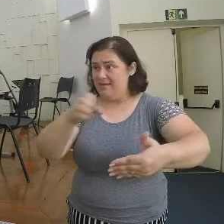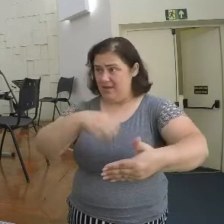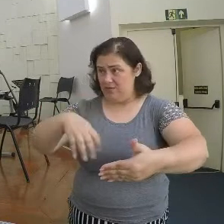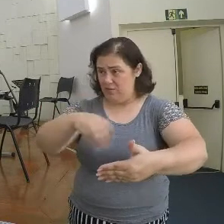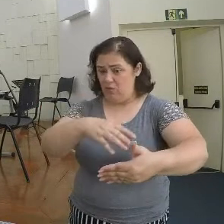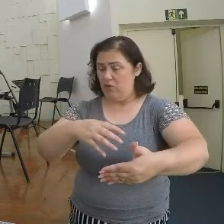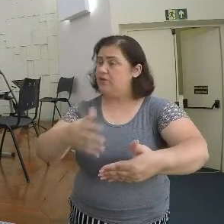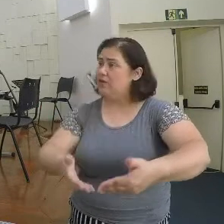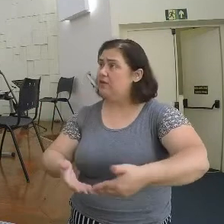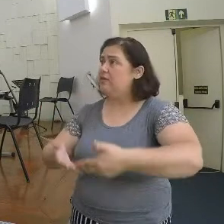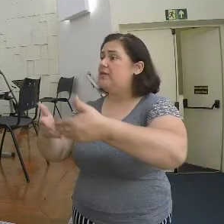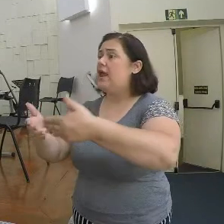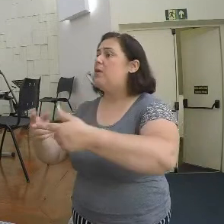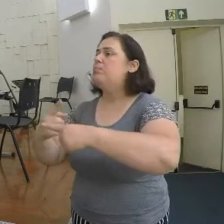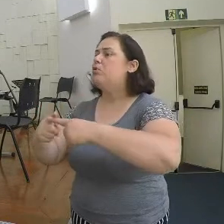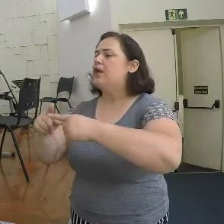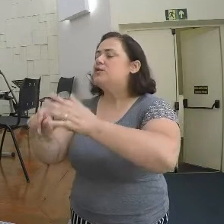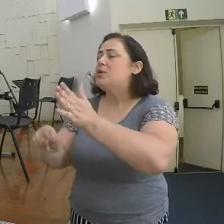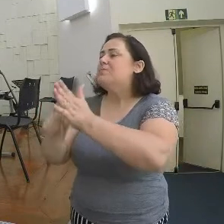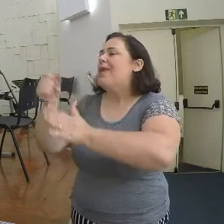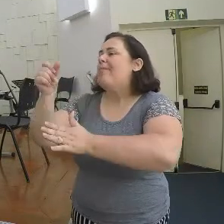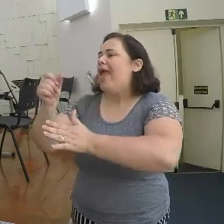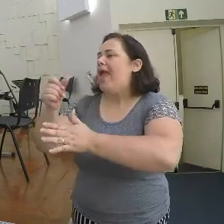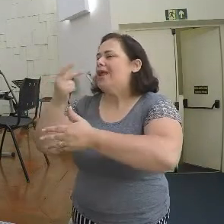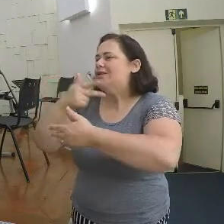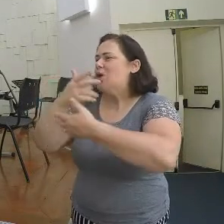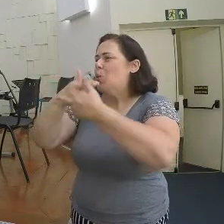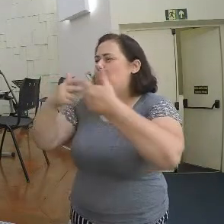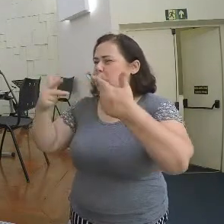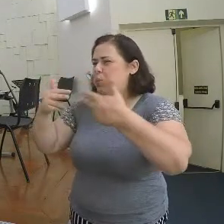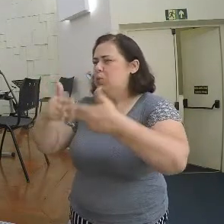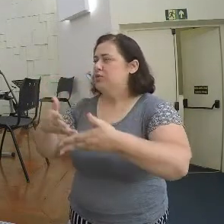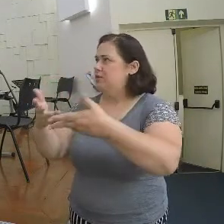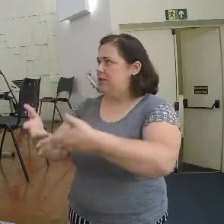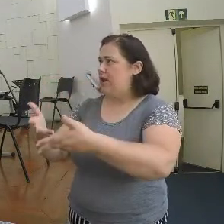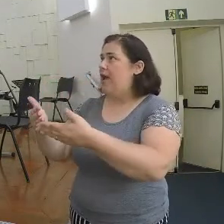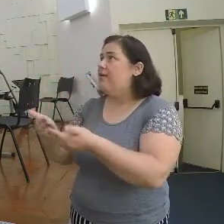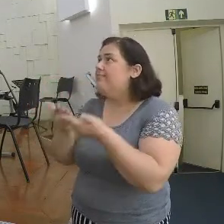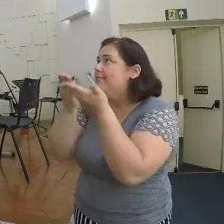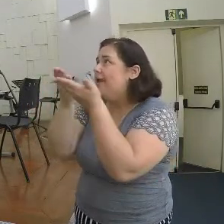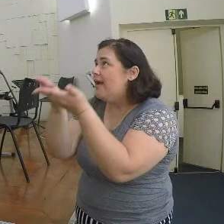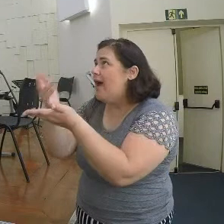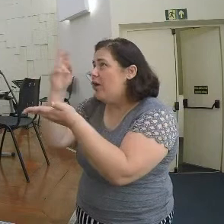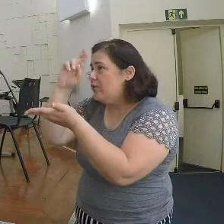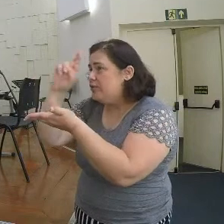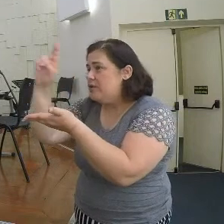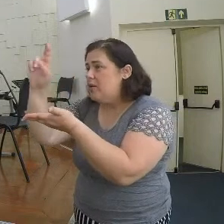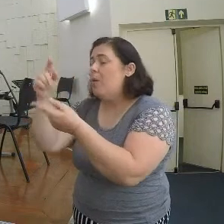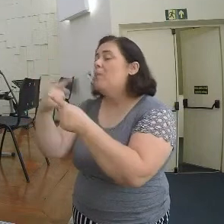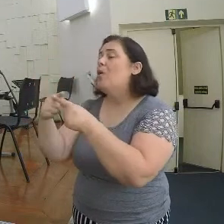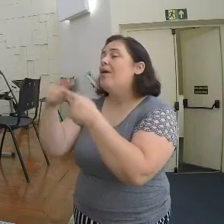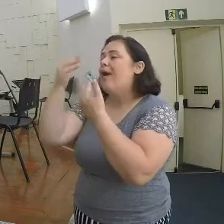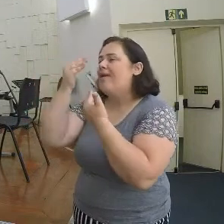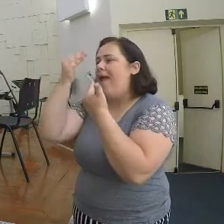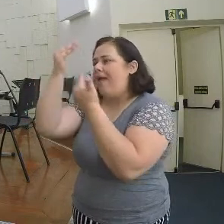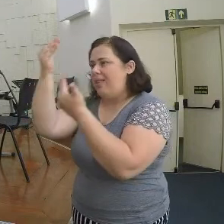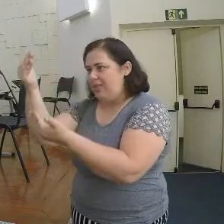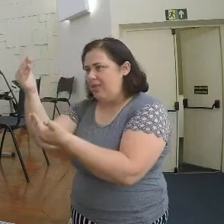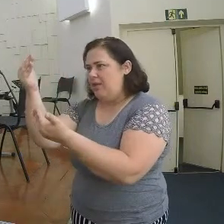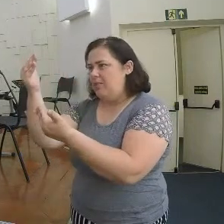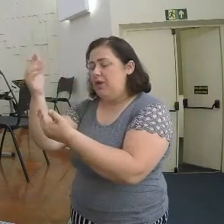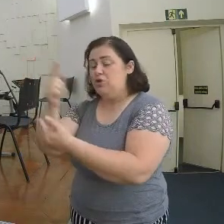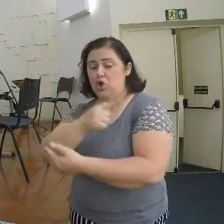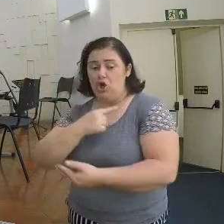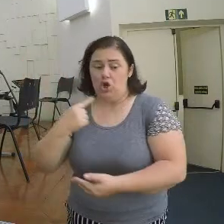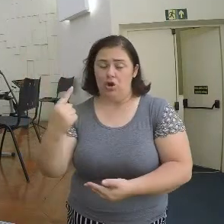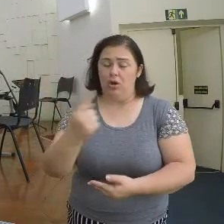o Senhor teu Deus, e te prostrarás perante Ele. Alegrar-te-ás por todo o bem que o Senhor teu